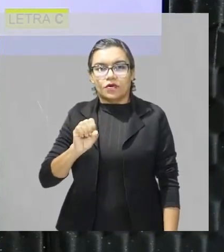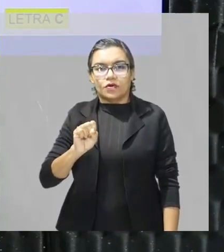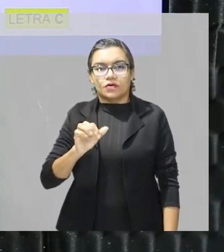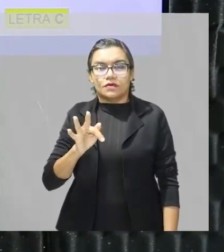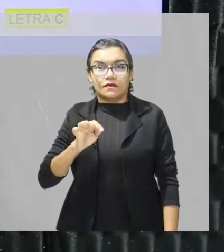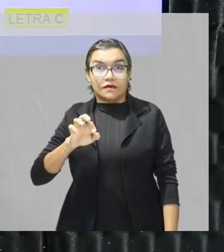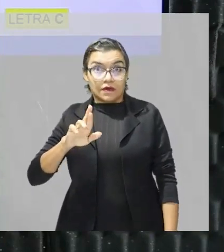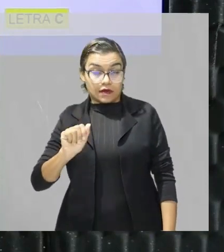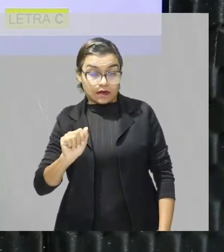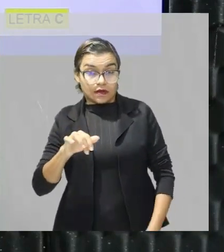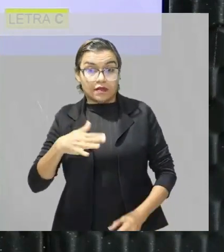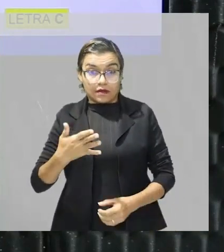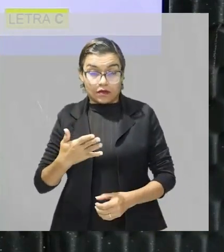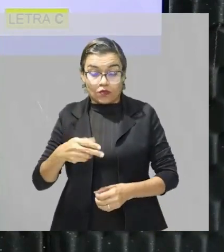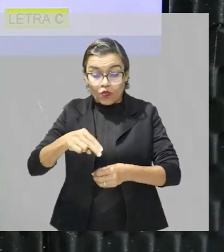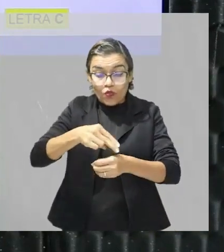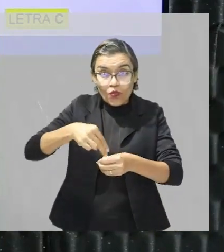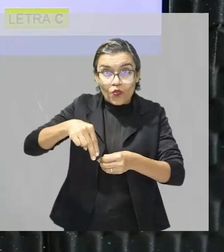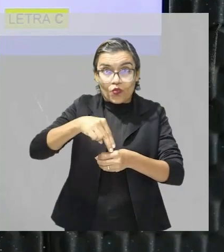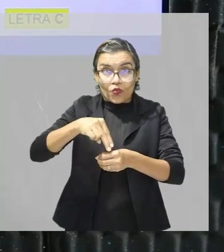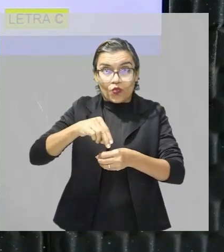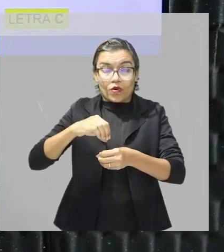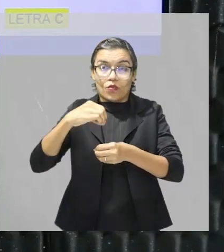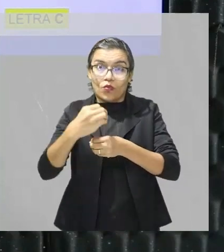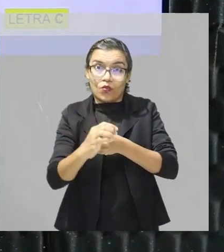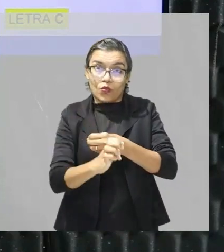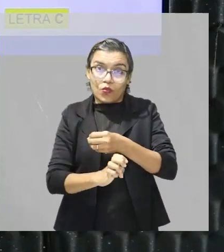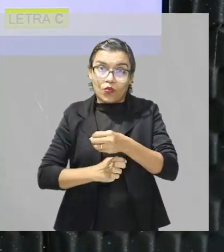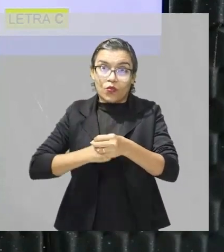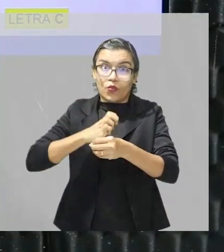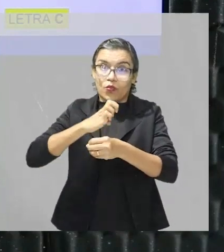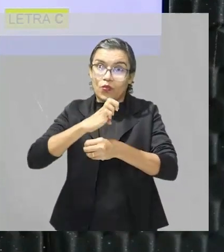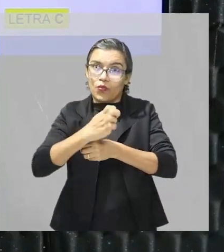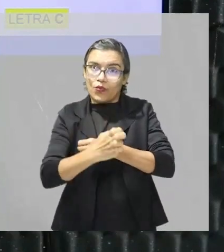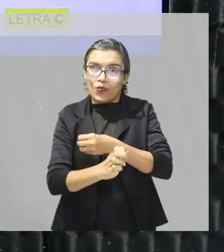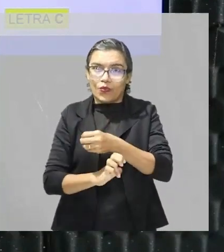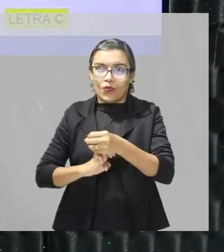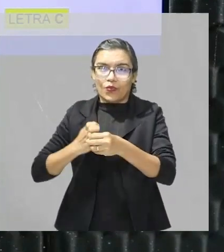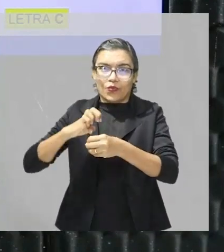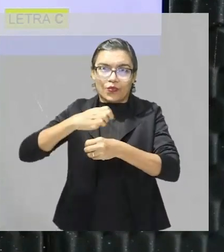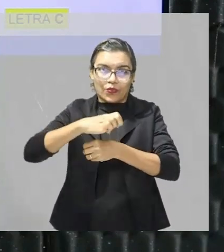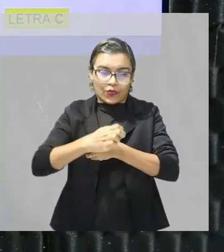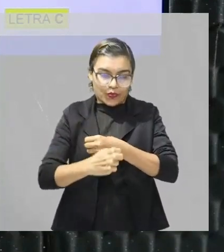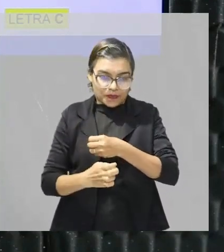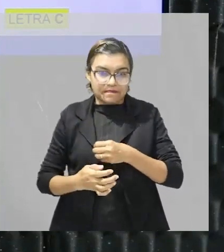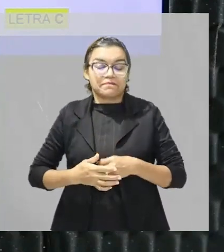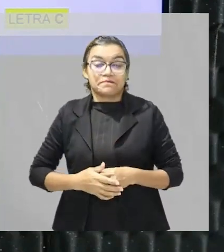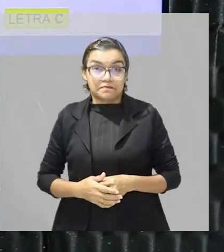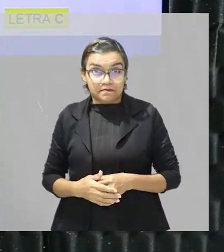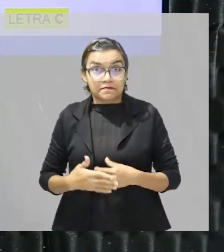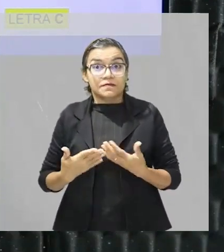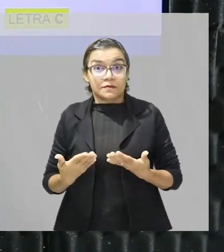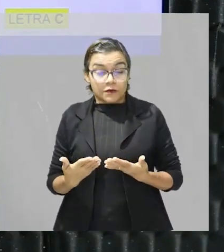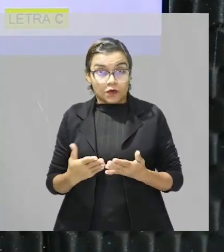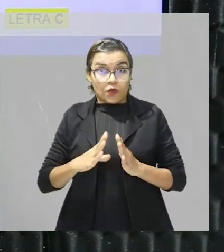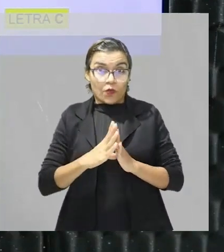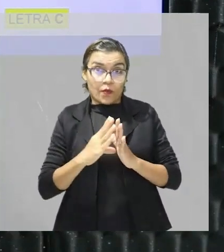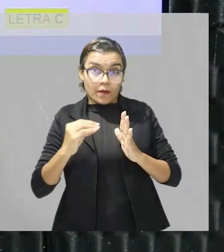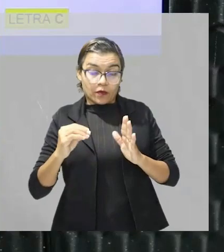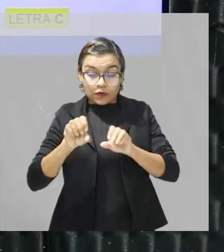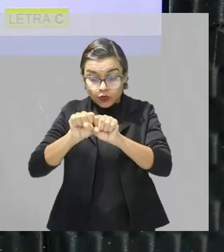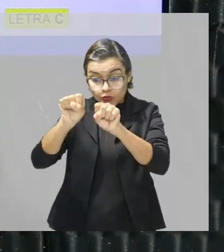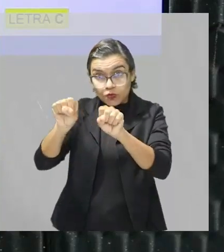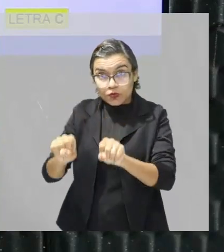girando em torno do núcleo nós temos os elétrons bom trazendo para o modelo